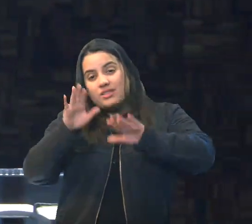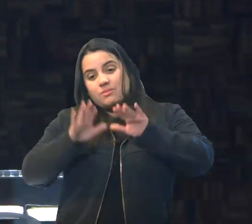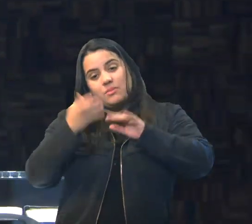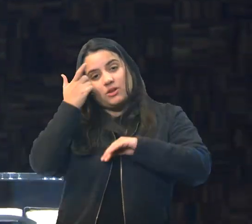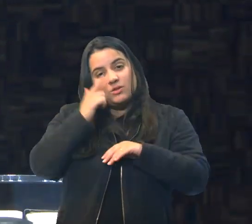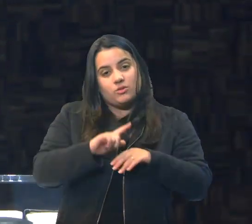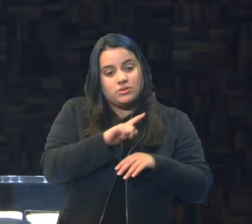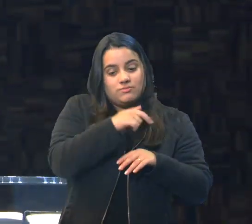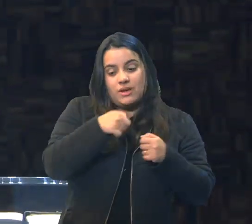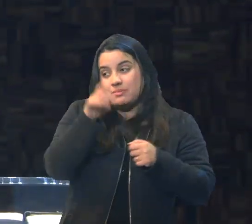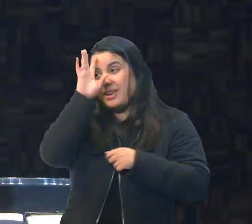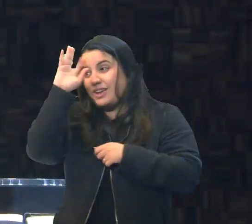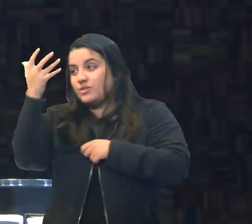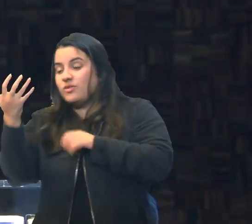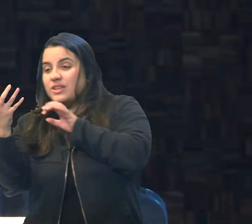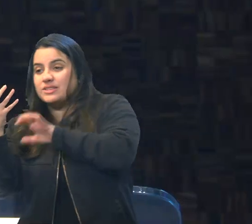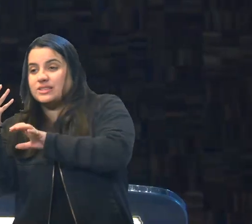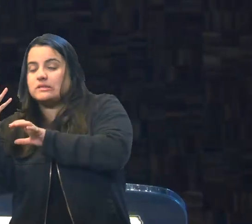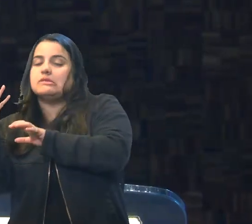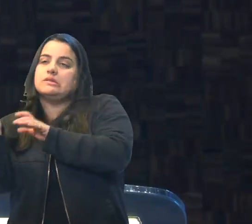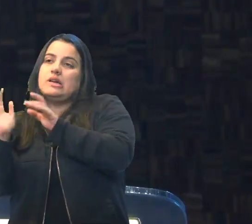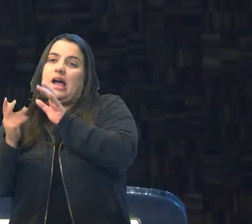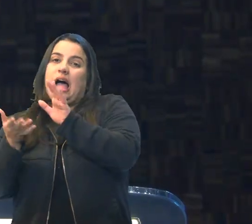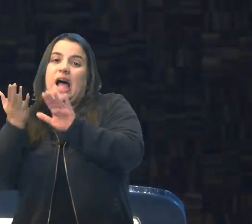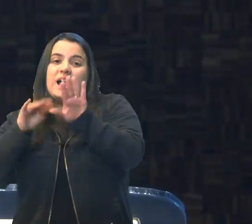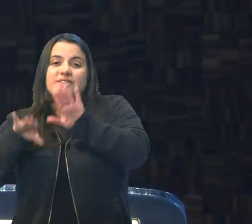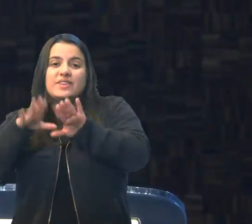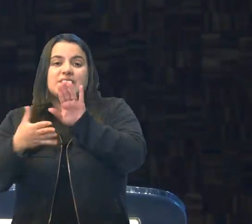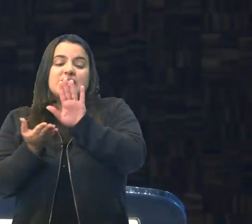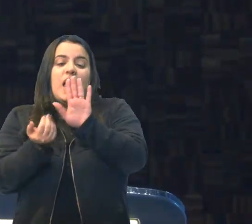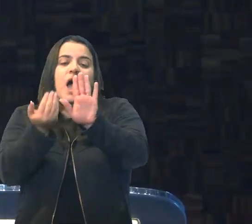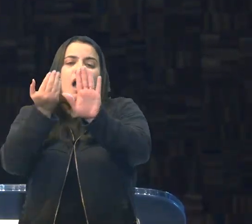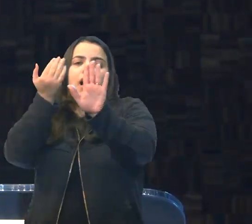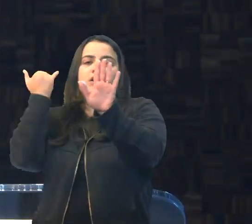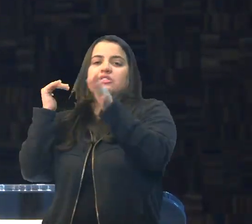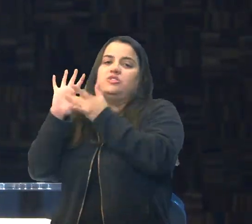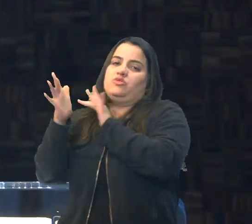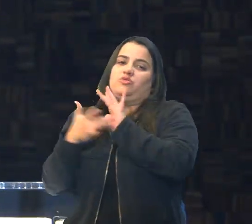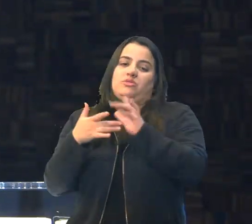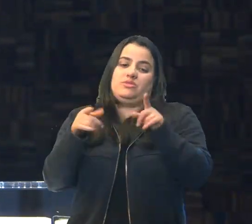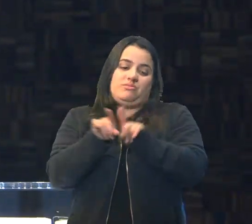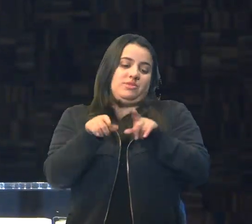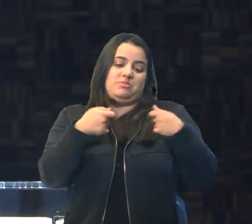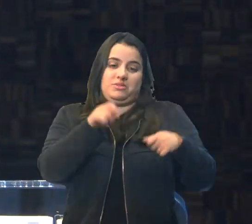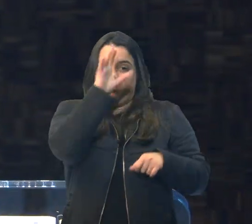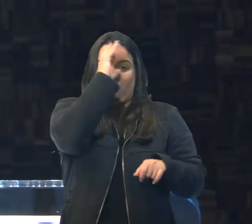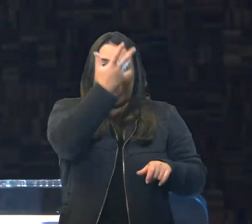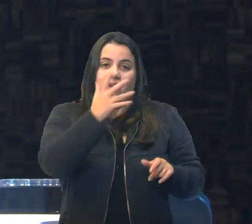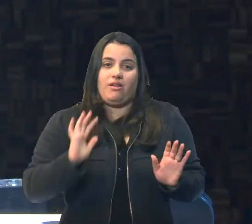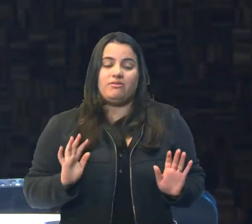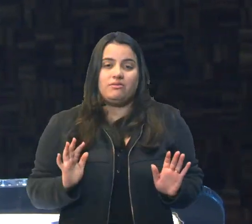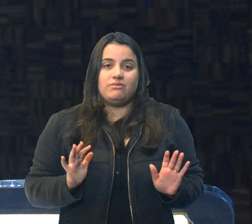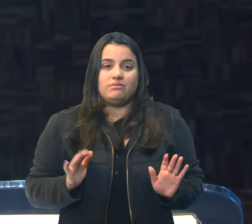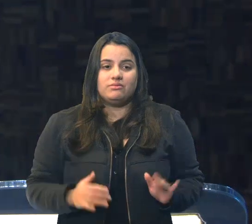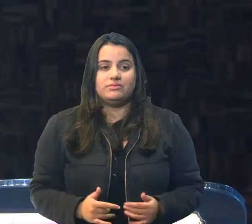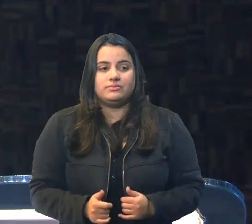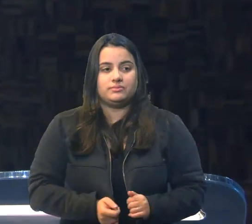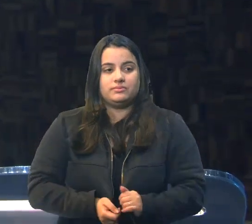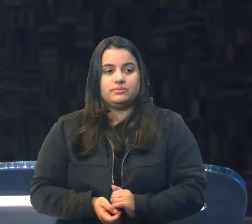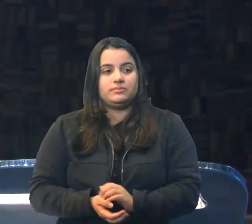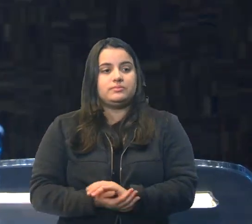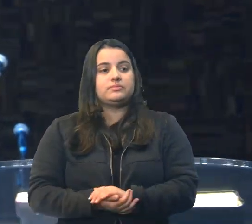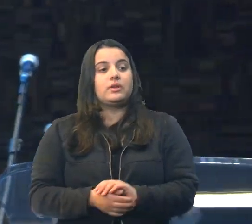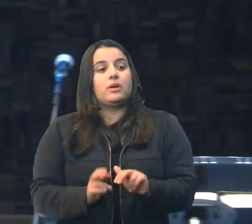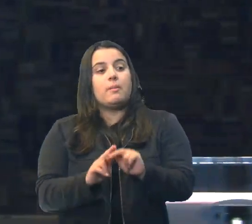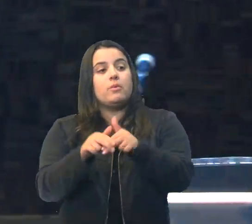você quer resolver, Ele vai ter que resolver outras coisas na sua vida para chegar no que você pediu. Por